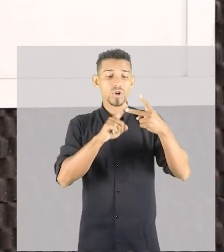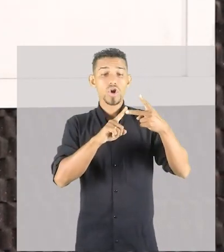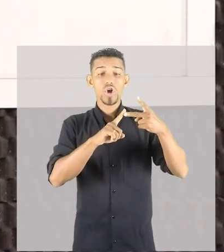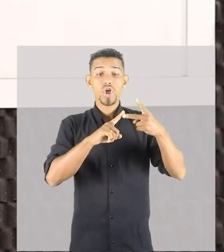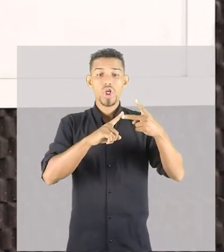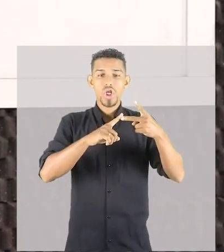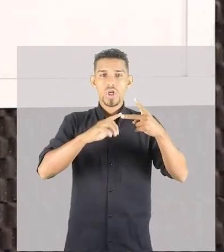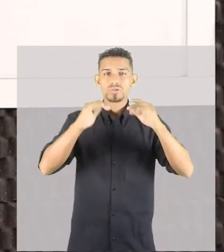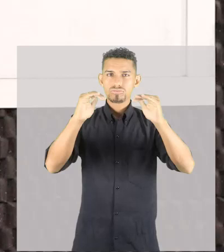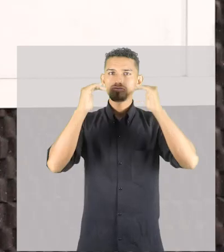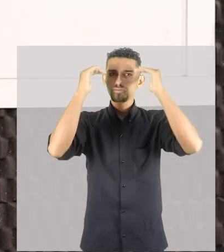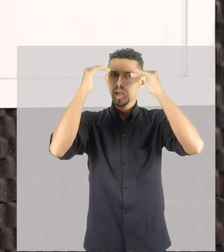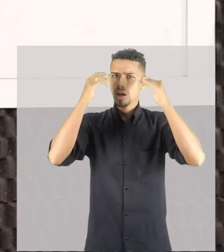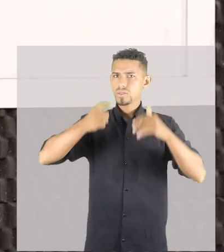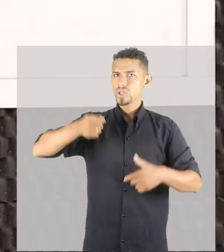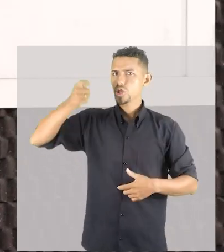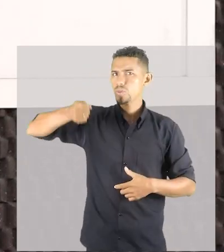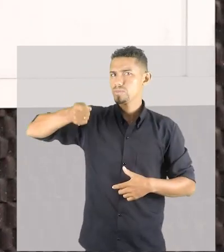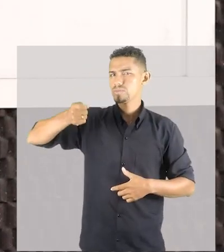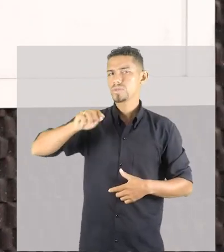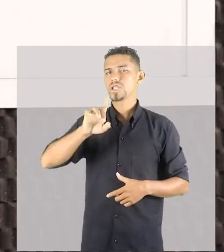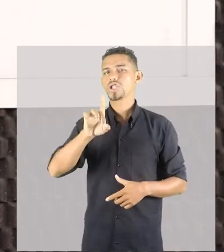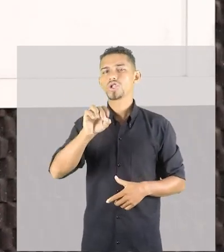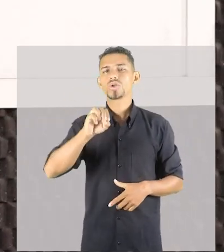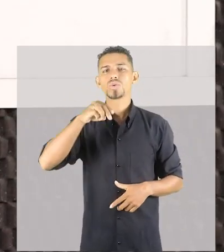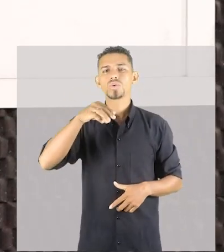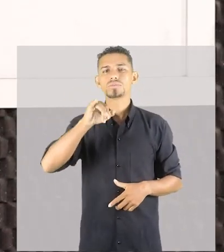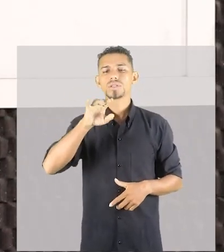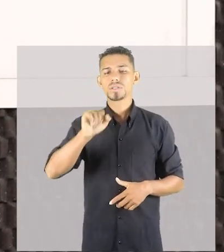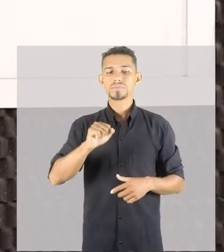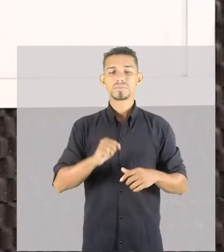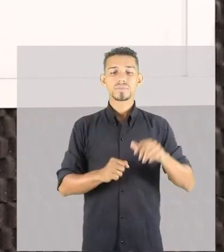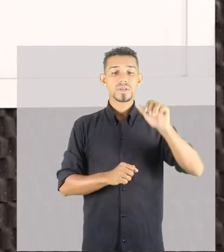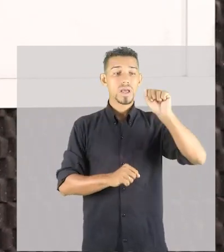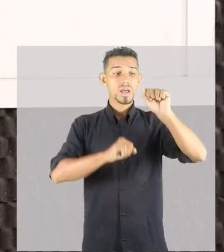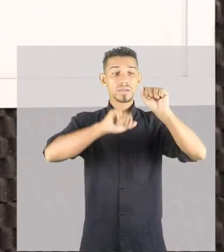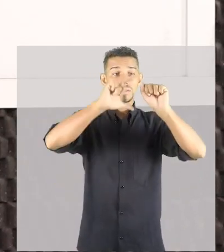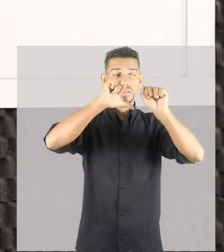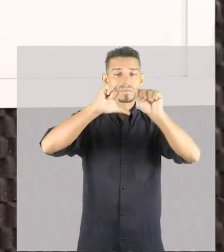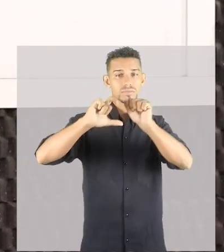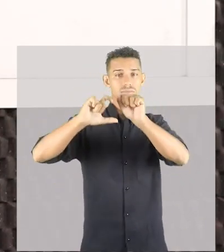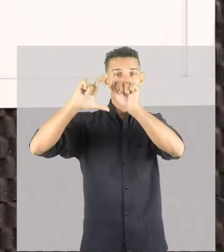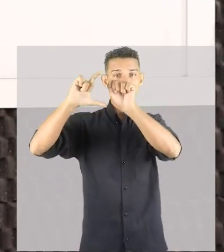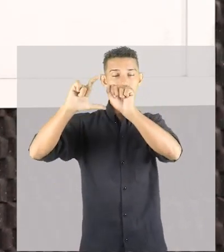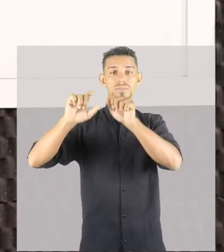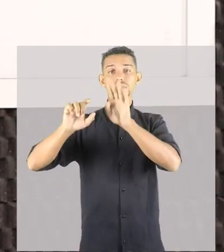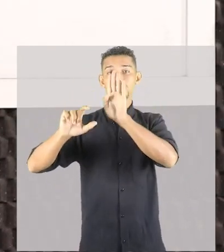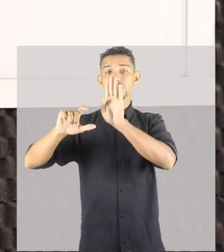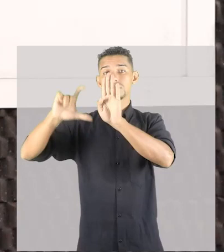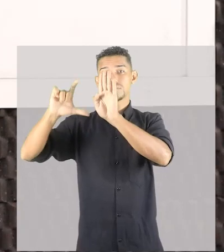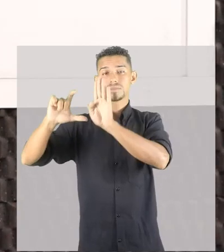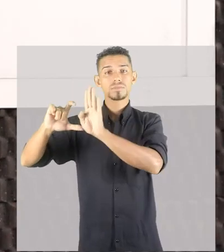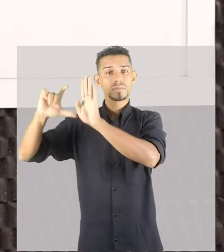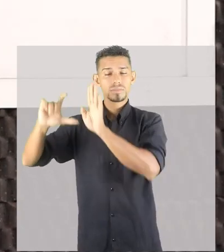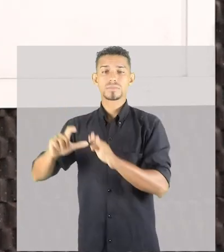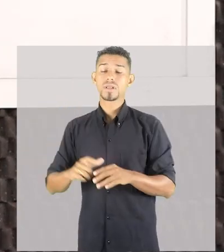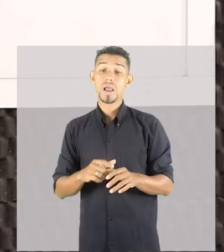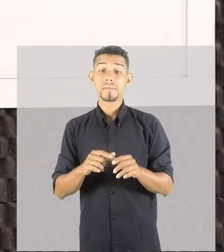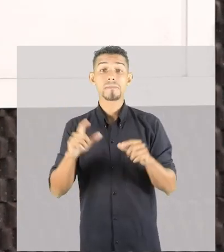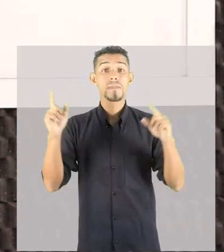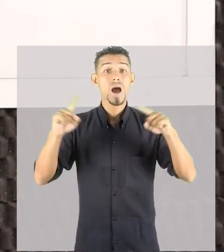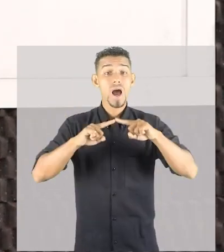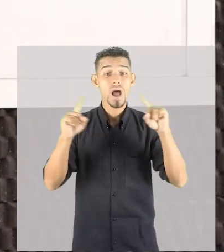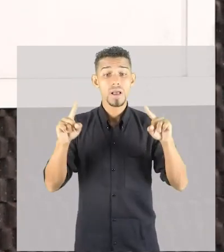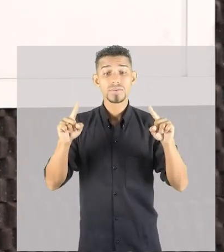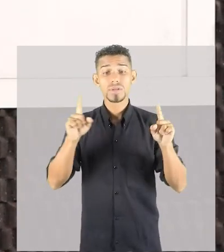colocar lá em cima, ele seria o Azão, Azão, Bzão, Bzão, tá certo? Só que entre esses